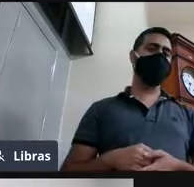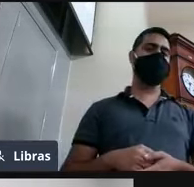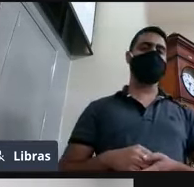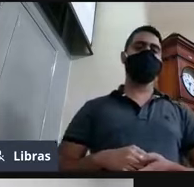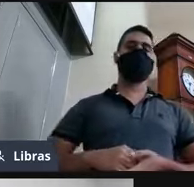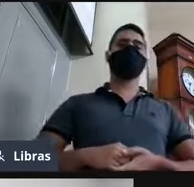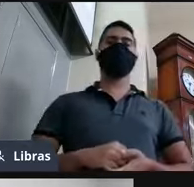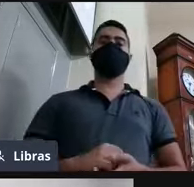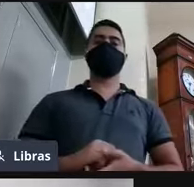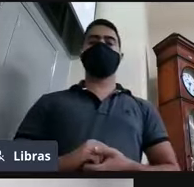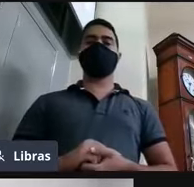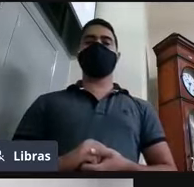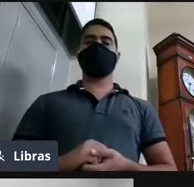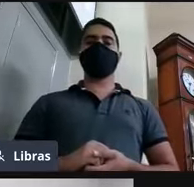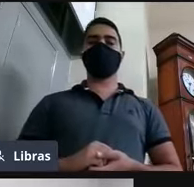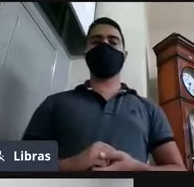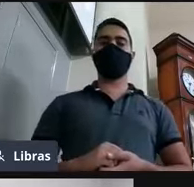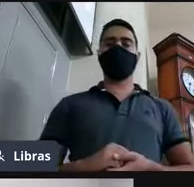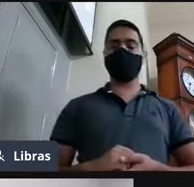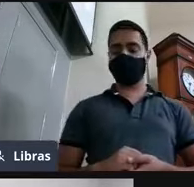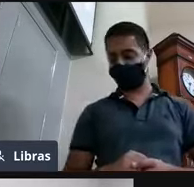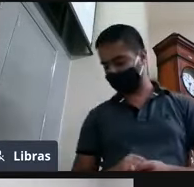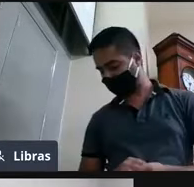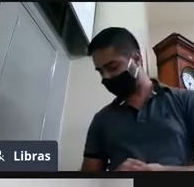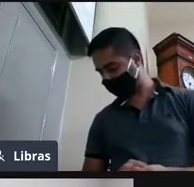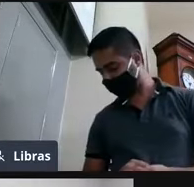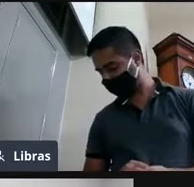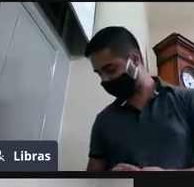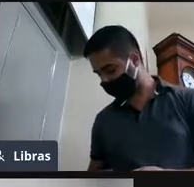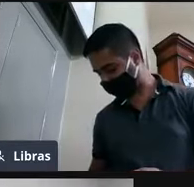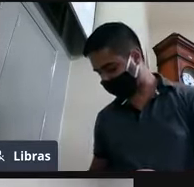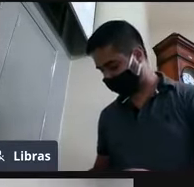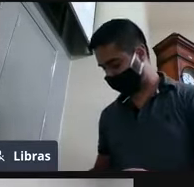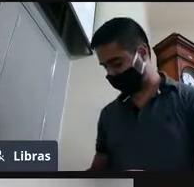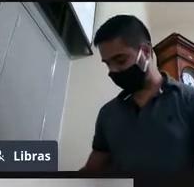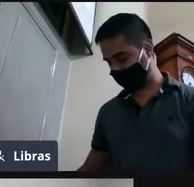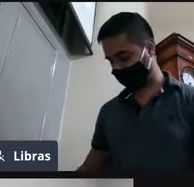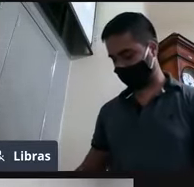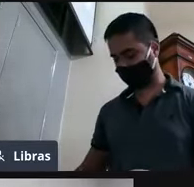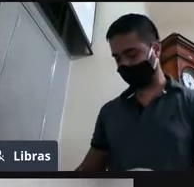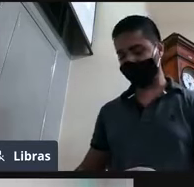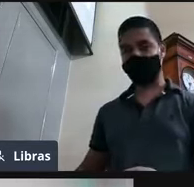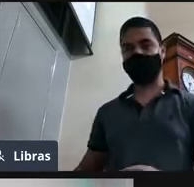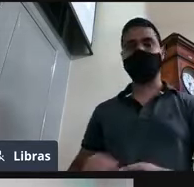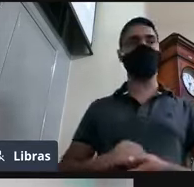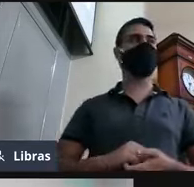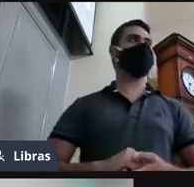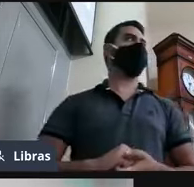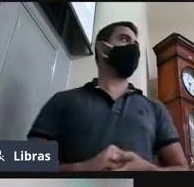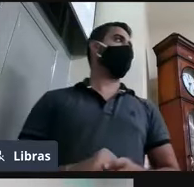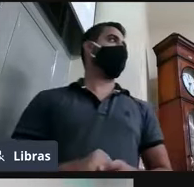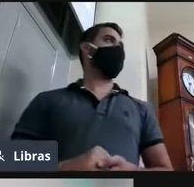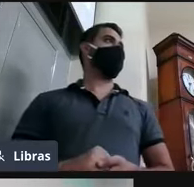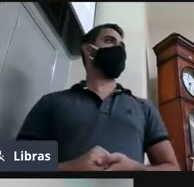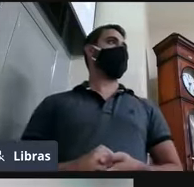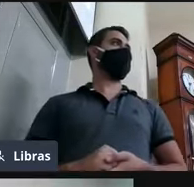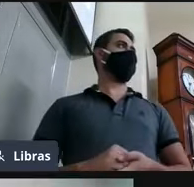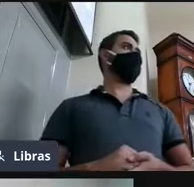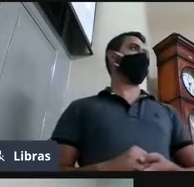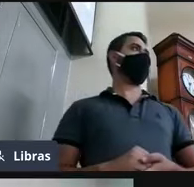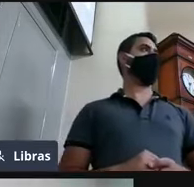Parecer. Primeiro tem aqui o parecer da comissão. Não, eu não li o parecer. Semana passada, o